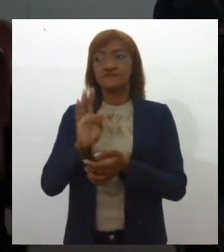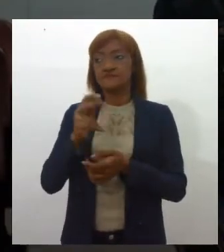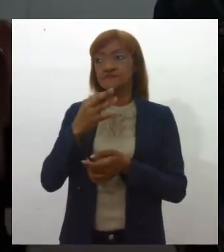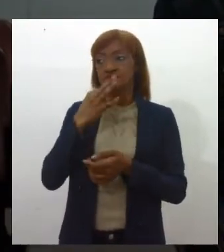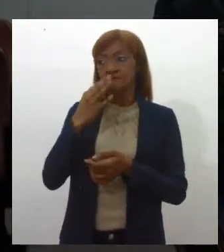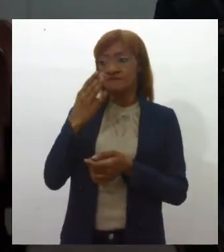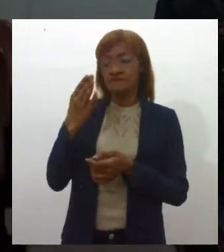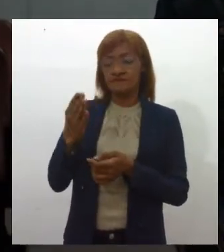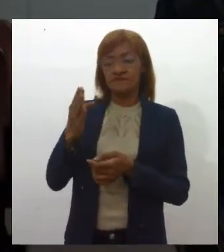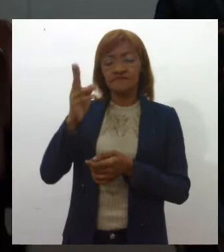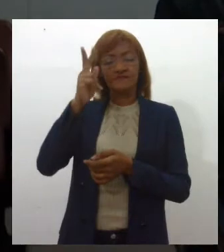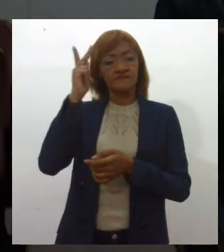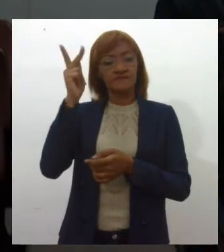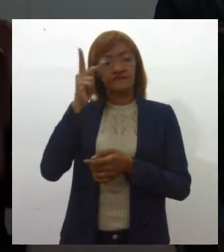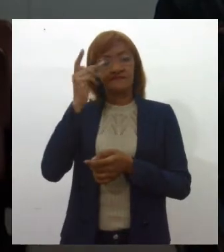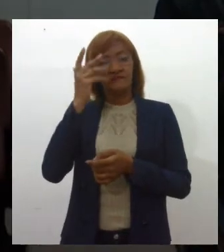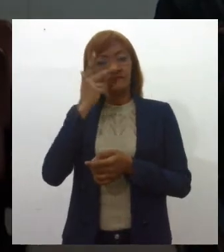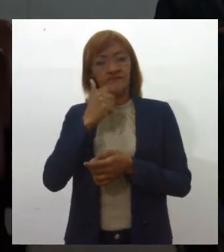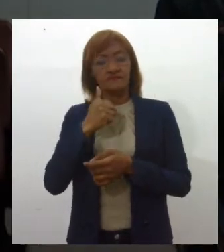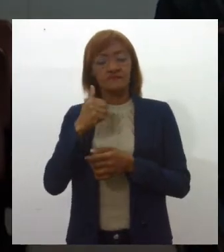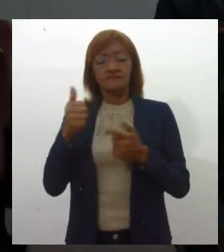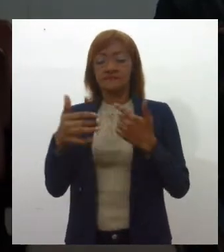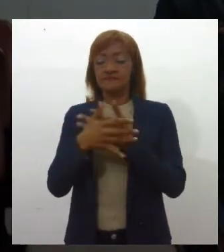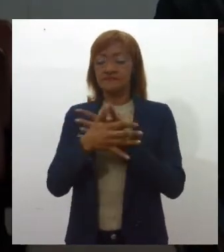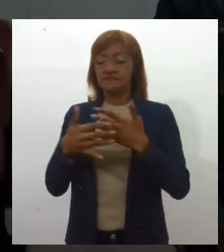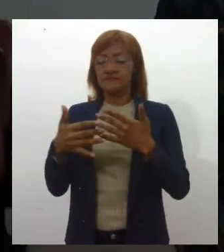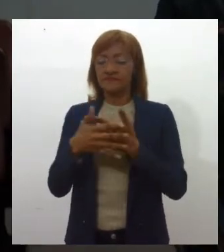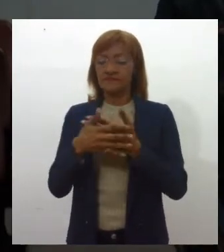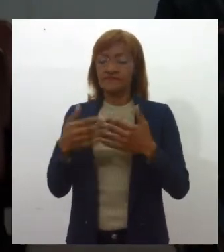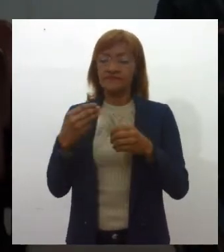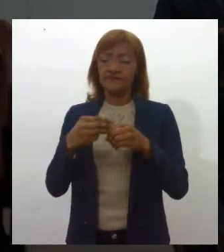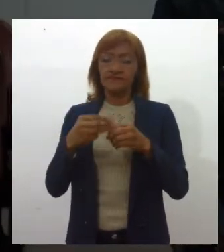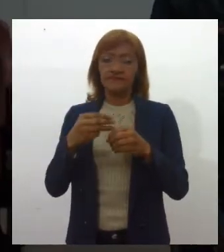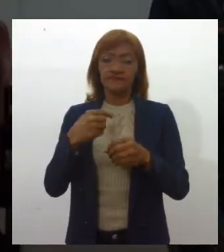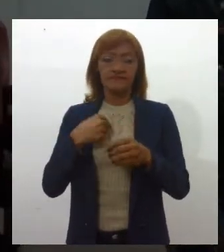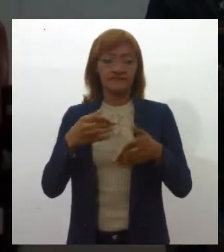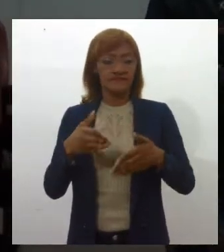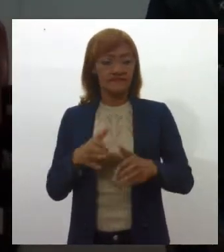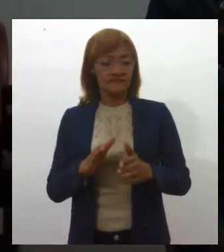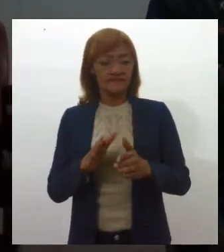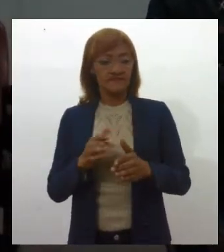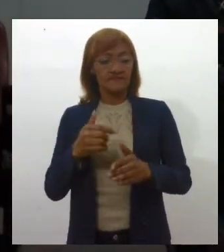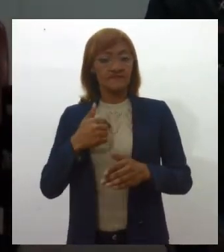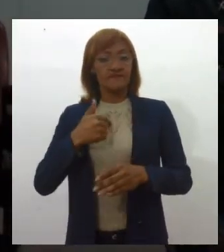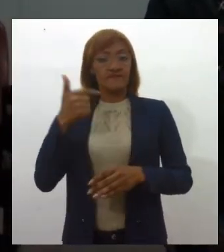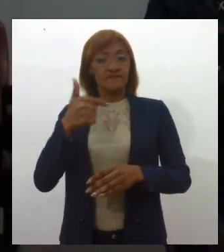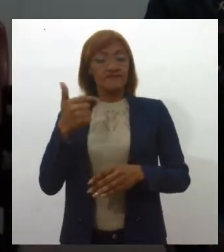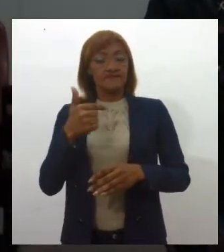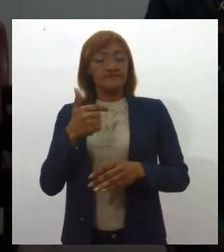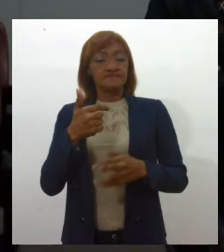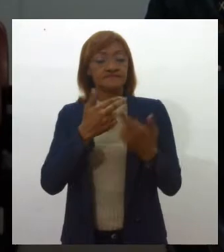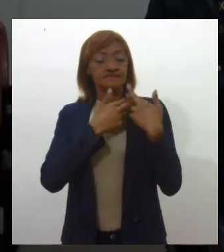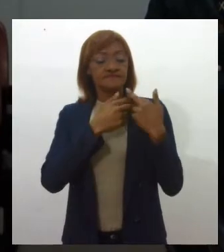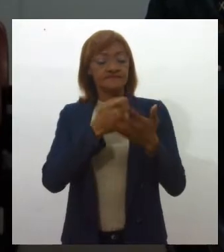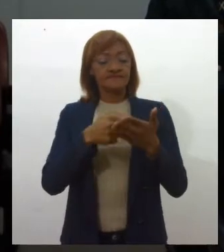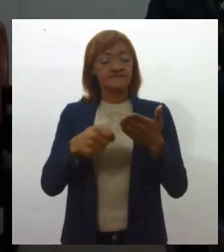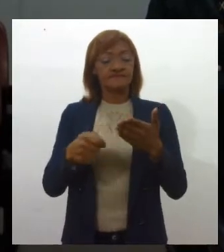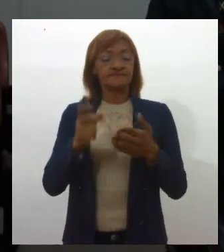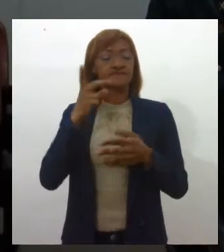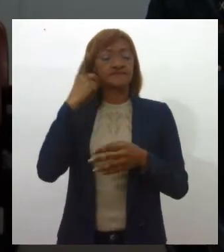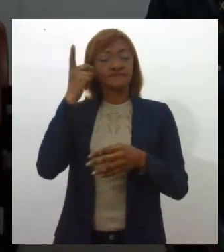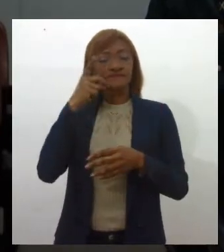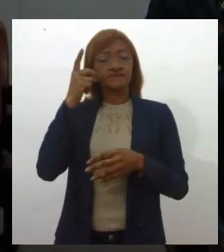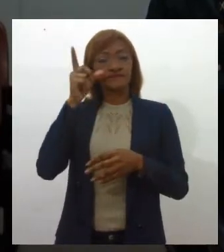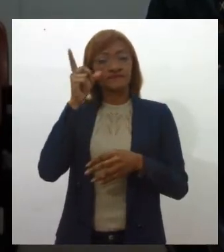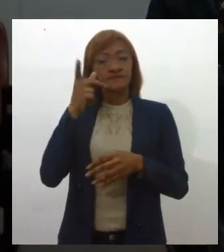uma história muito bonita na nossa cidade natal, que eu vou como coautor desse projeto, juntamente com o deputado Luciano Bispo, presidente da